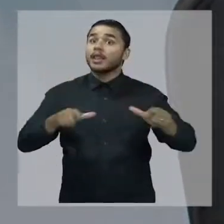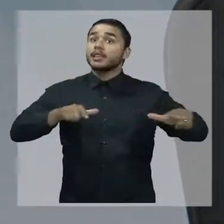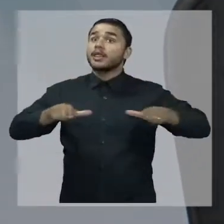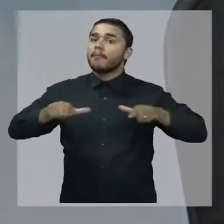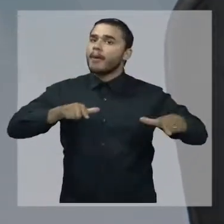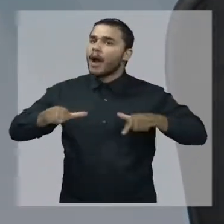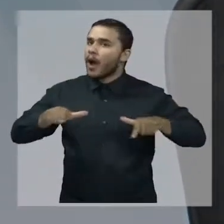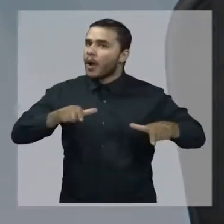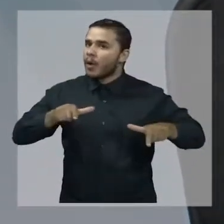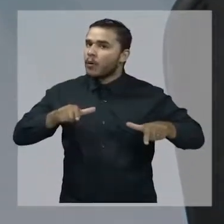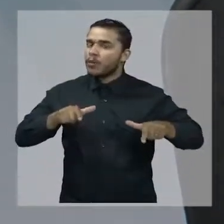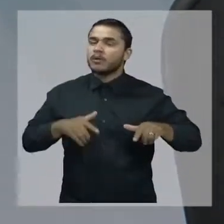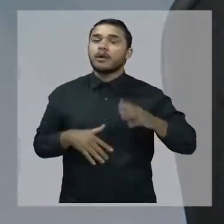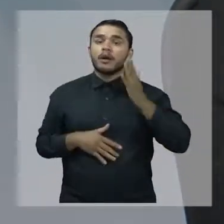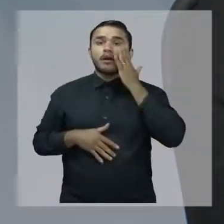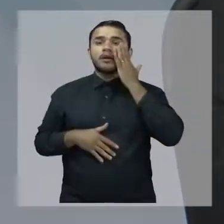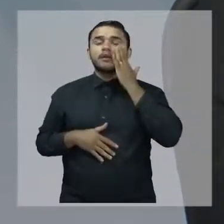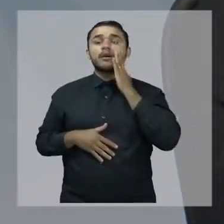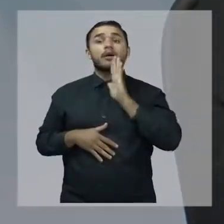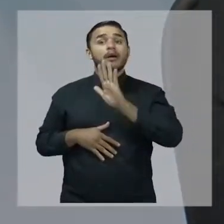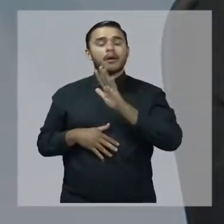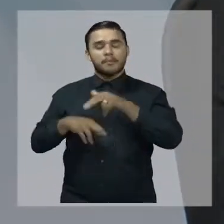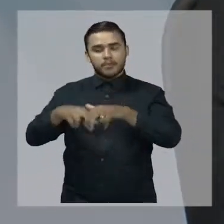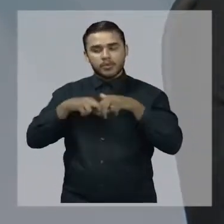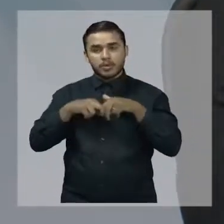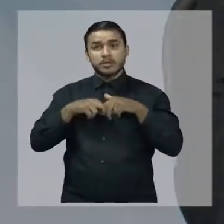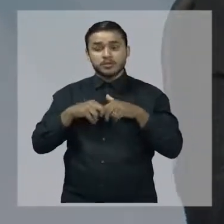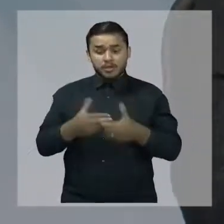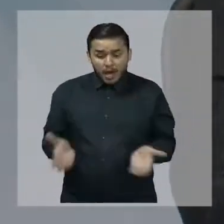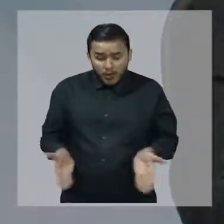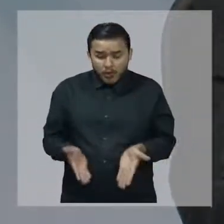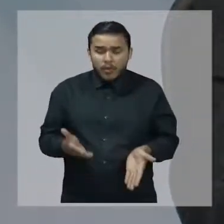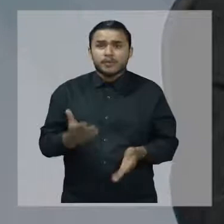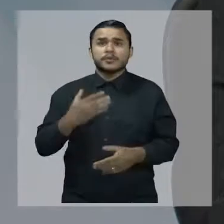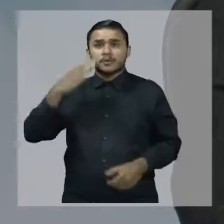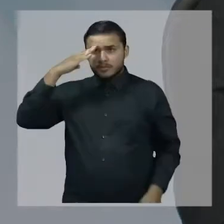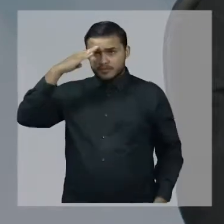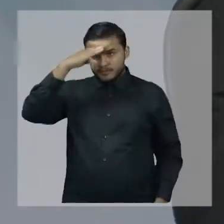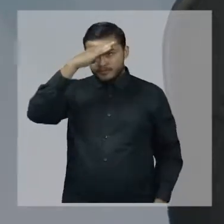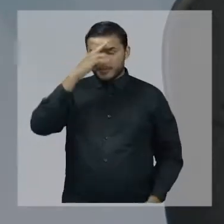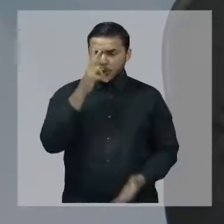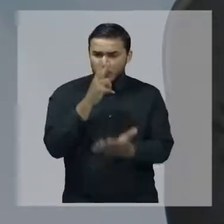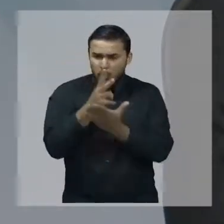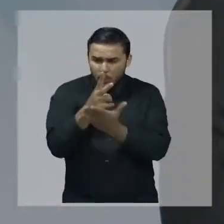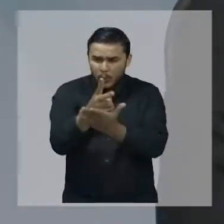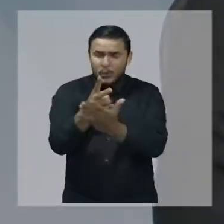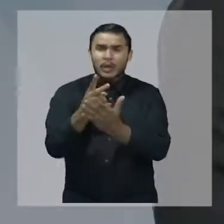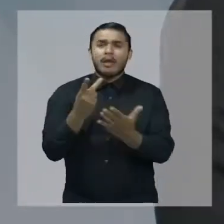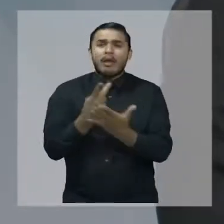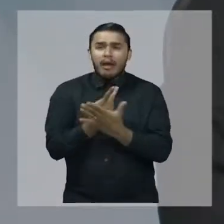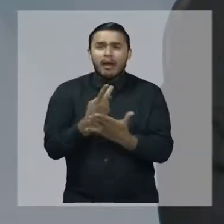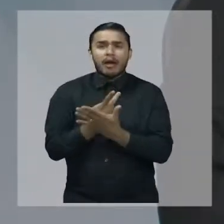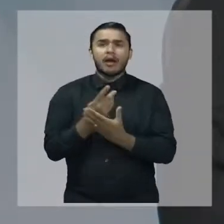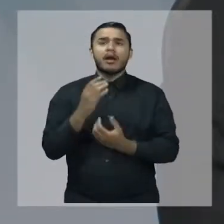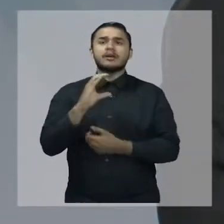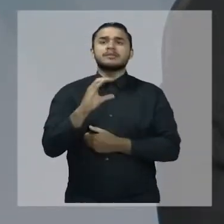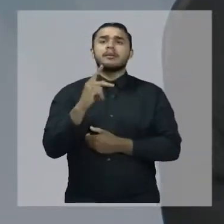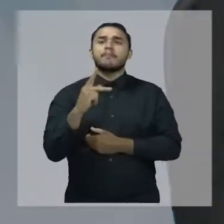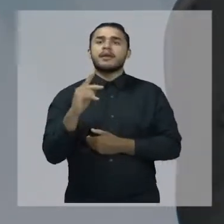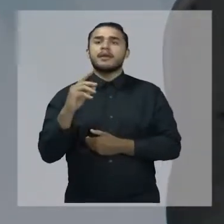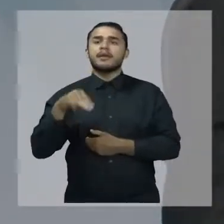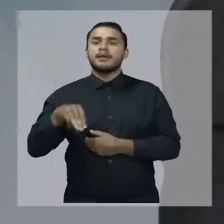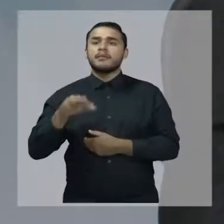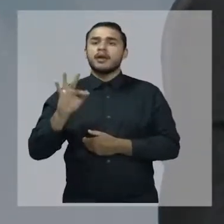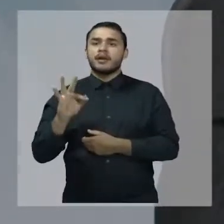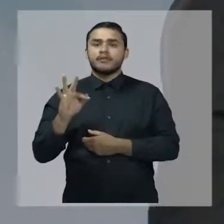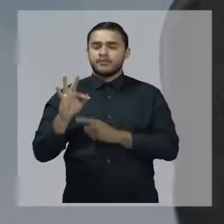um protagonismo interessante. Por exemplo, o governo Bolsonaro errou feio, quando insistiu em colocar a